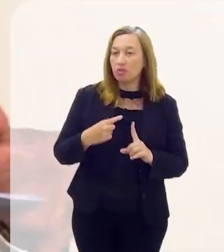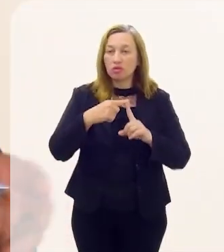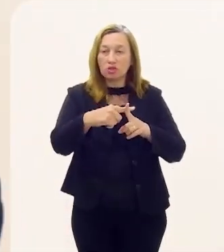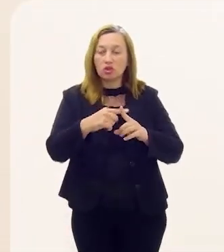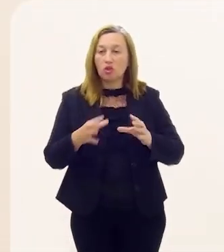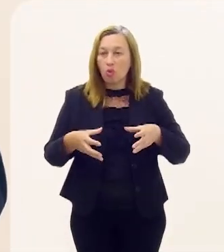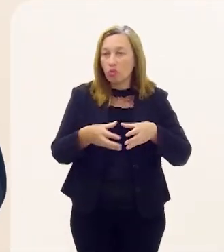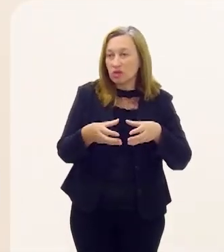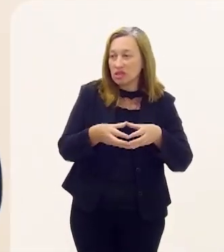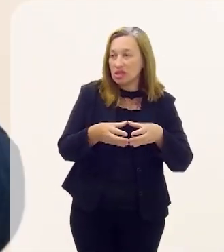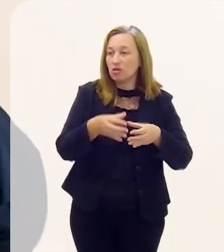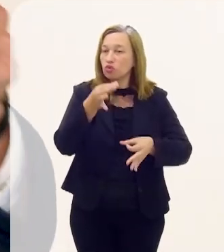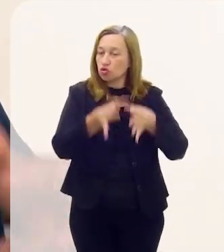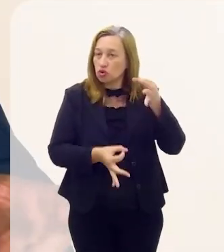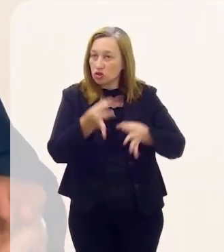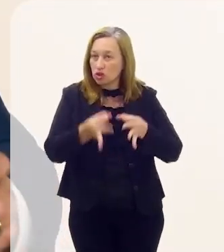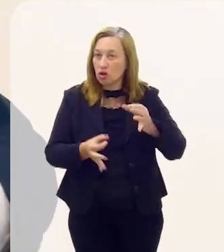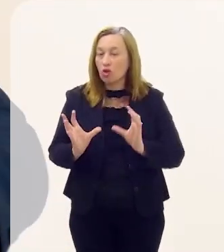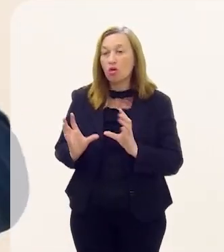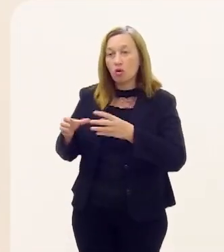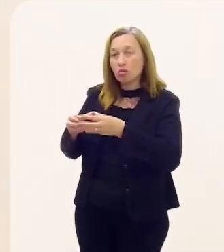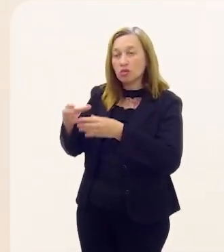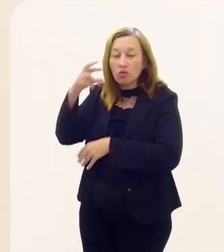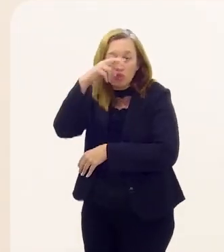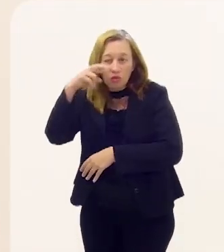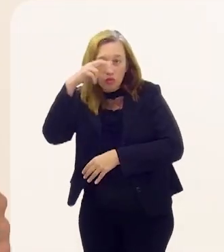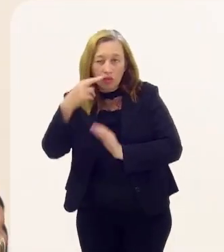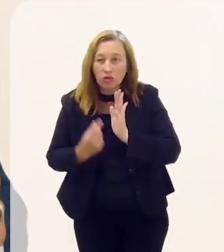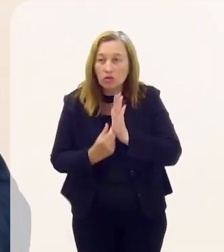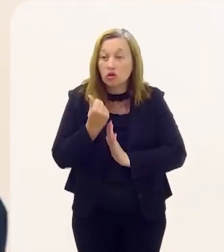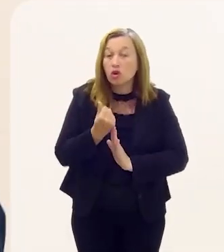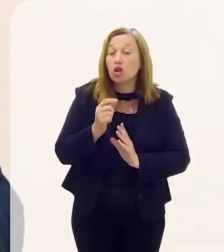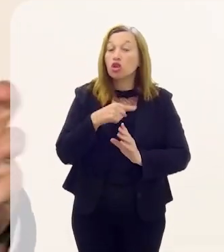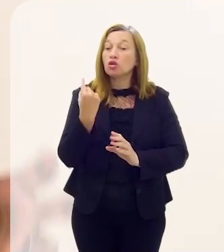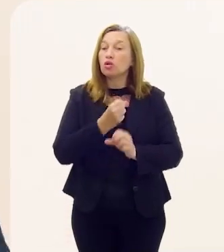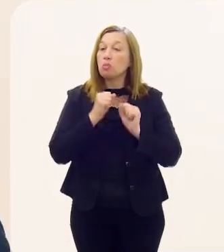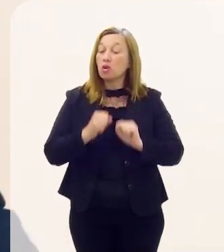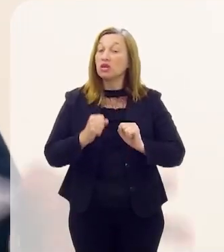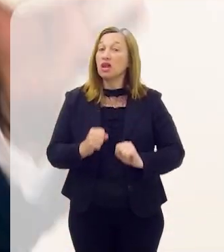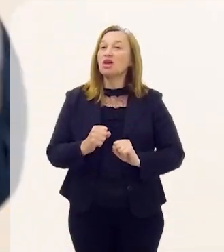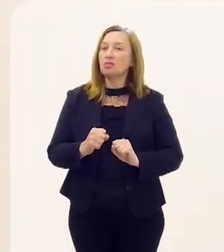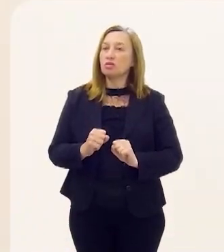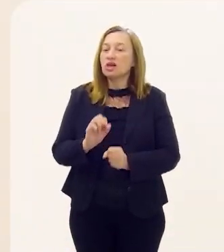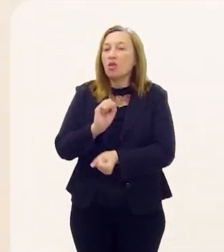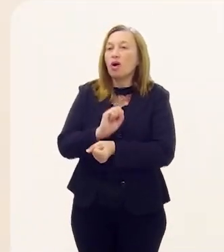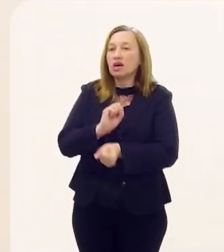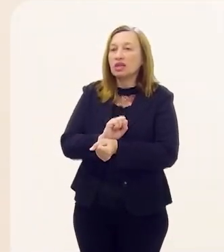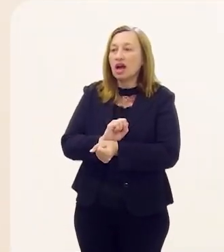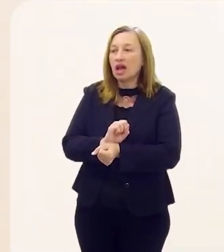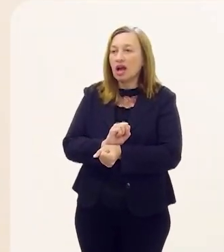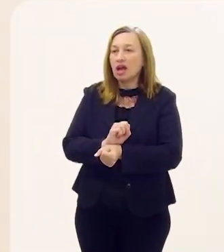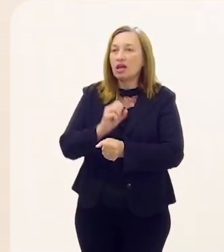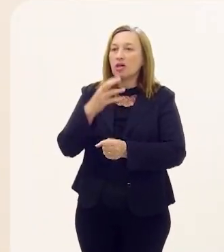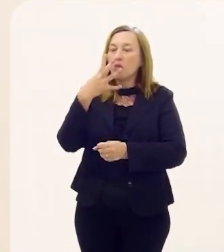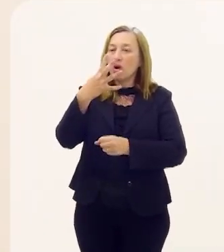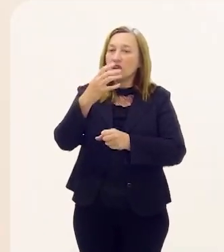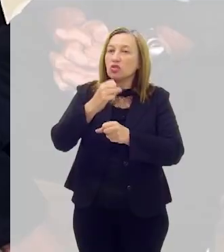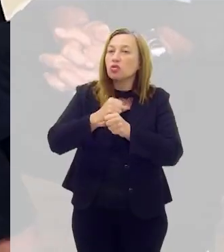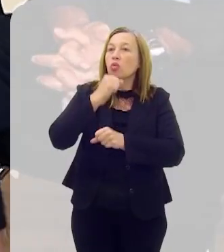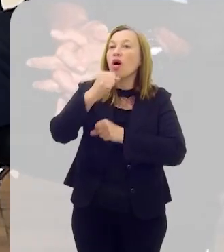na Comissão de Constituição e Justiça, na Comissão de Fiscalização do Orçamento, o que nós podemos esperar para o próximo